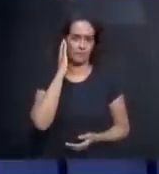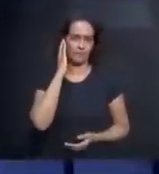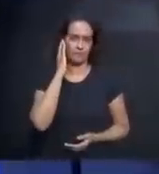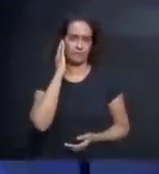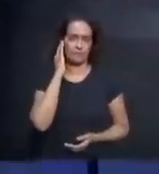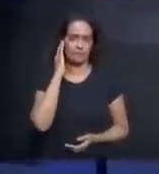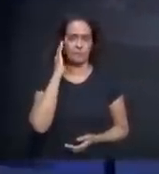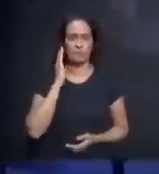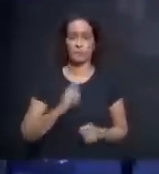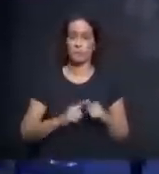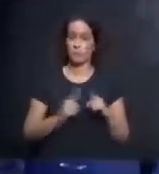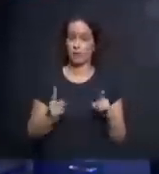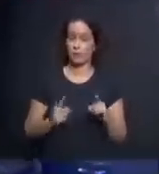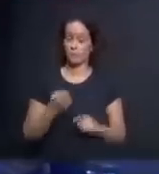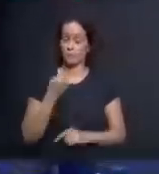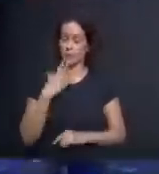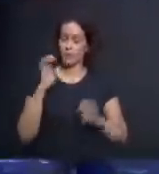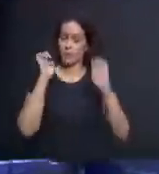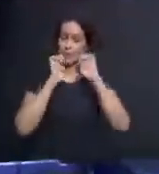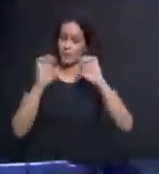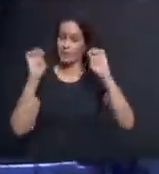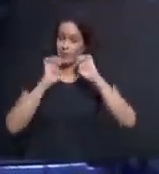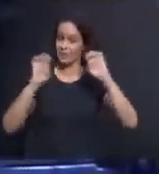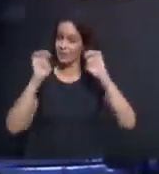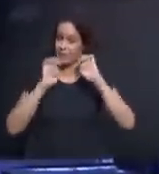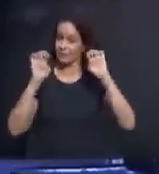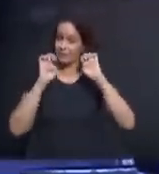Mas como um bom evangelista,